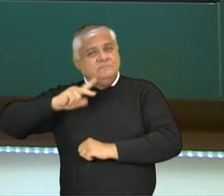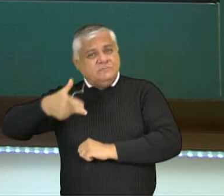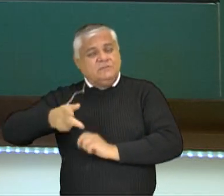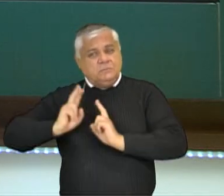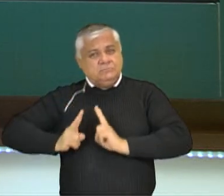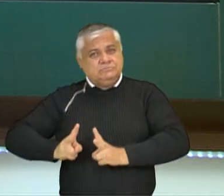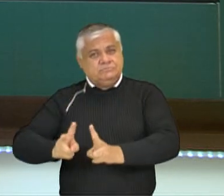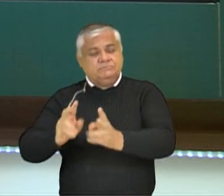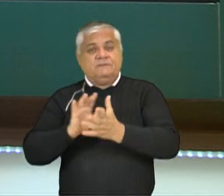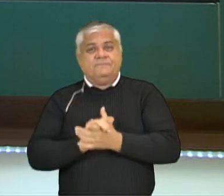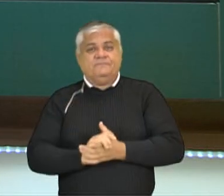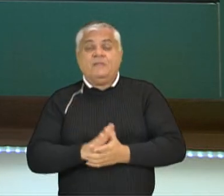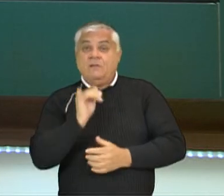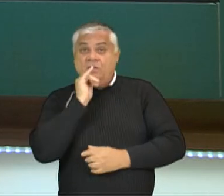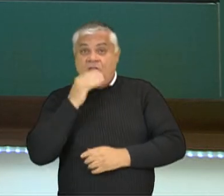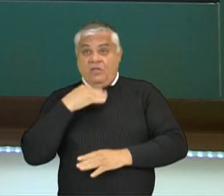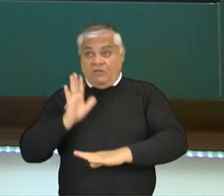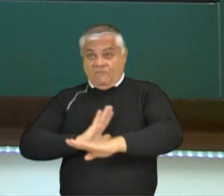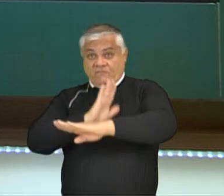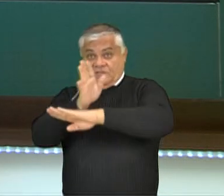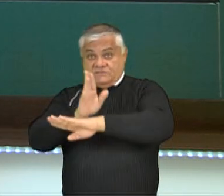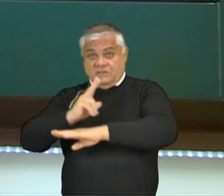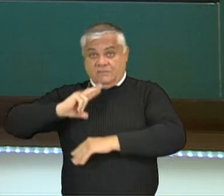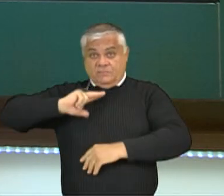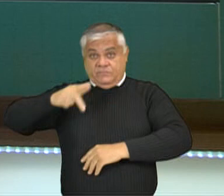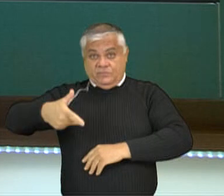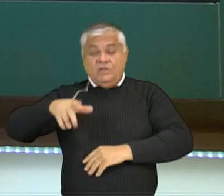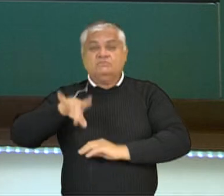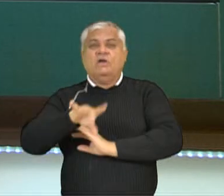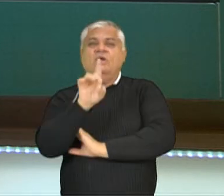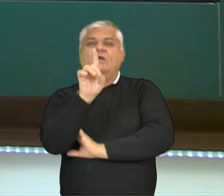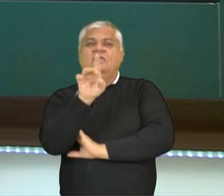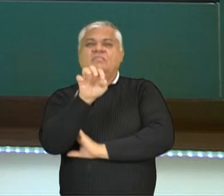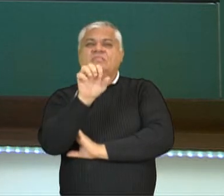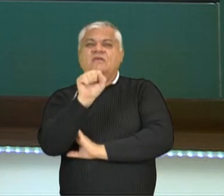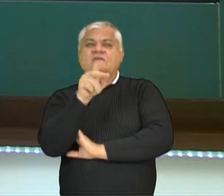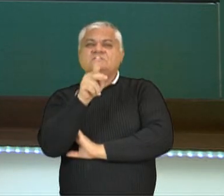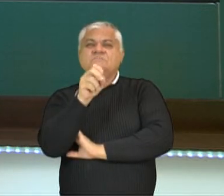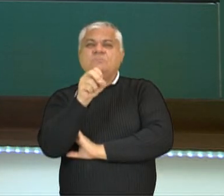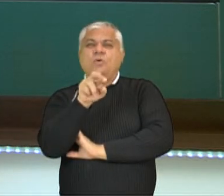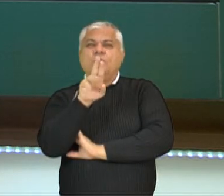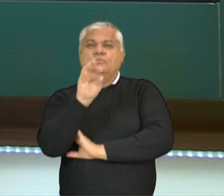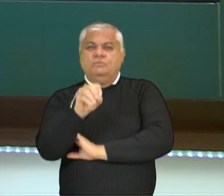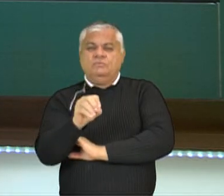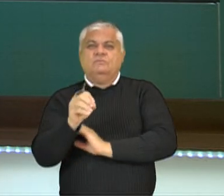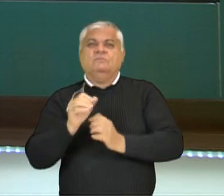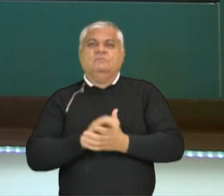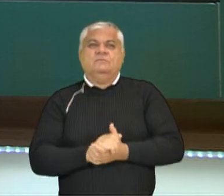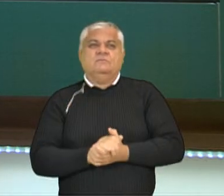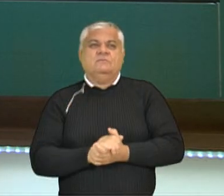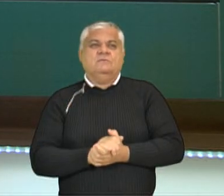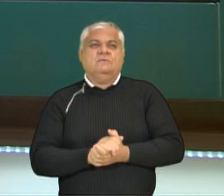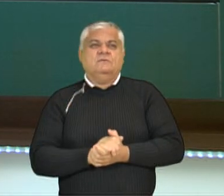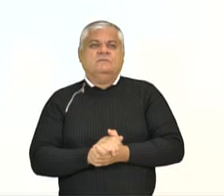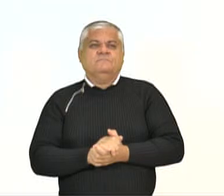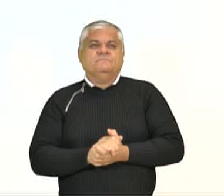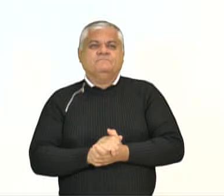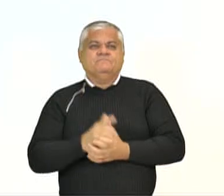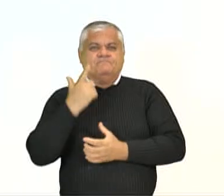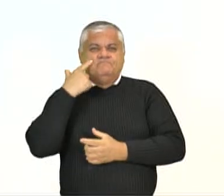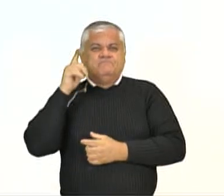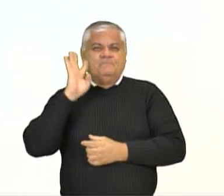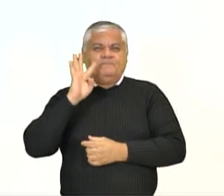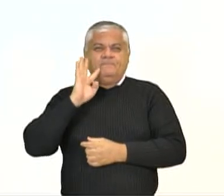mantém até hoje. Se a gente for em Portugal, eles falam só ali mais o desporto mesmo. Então, continuando. Olha que